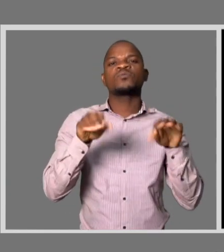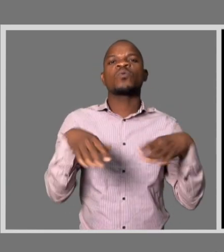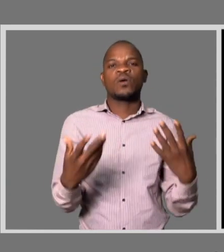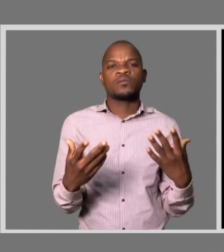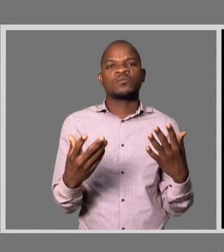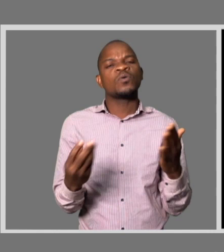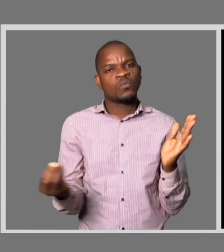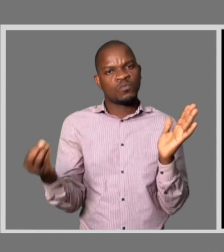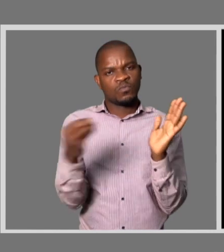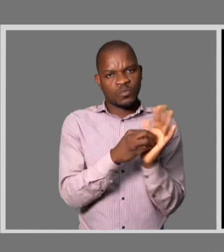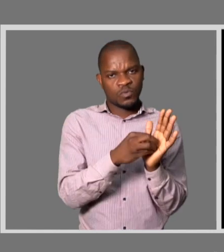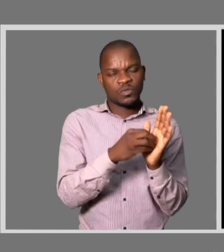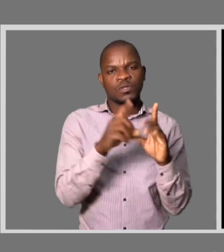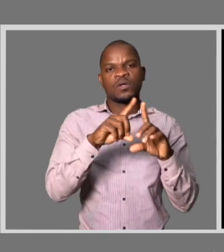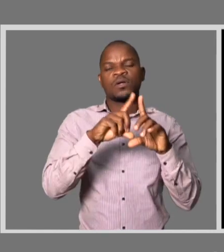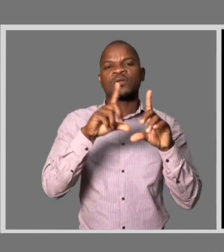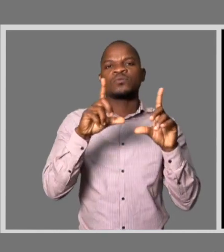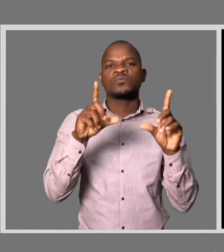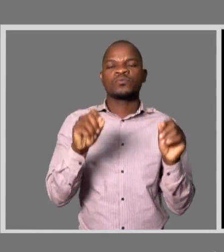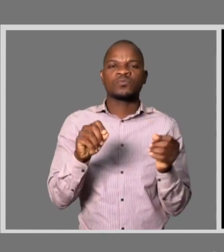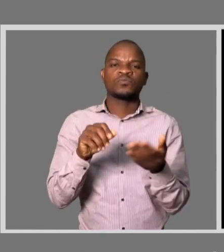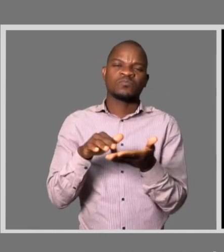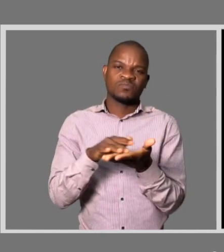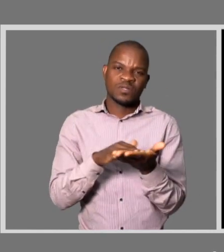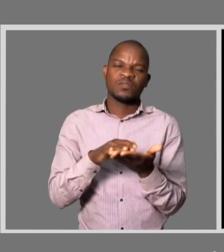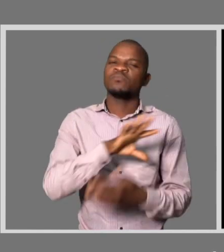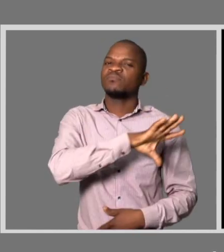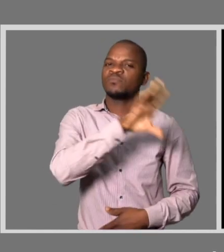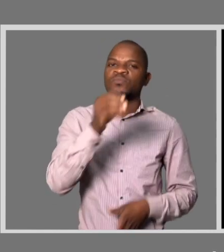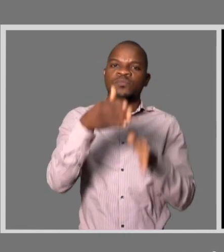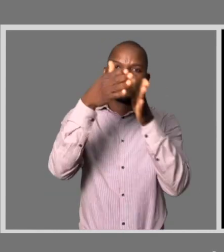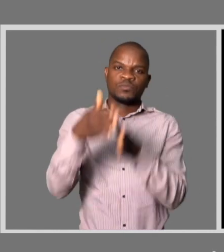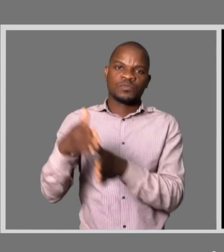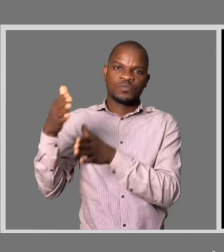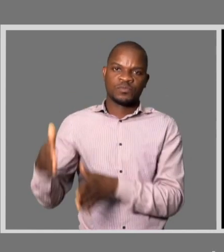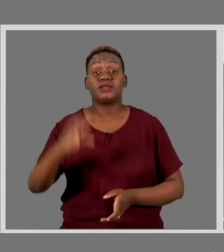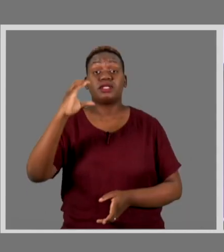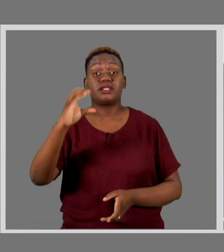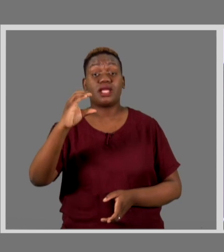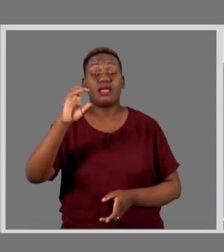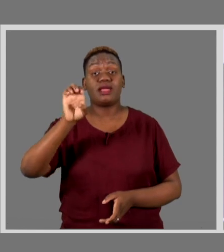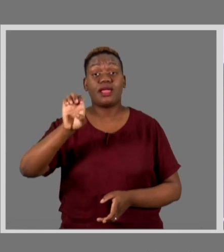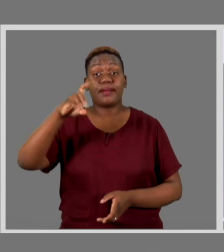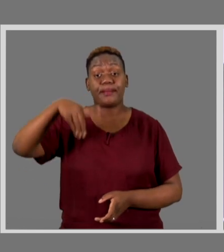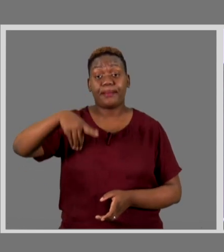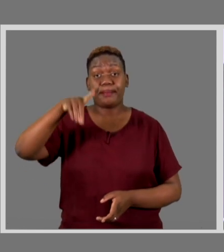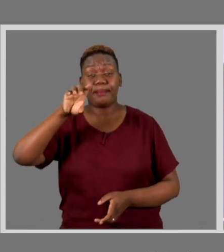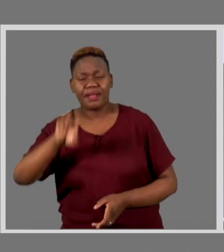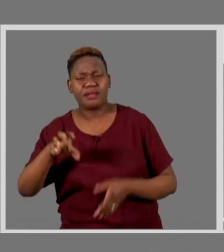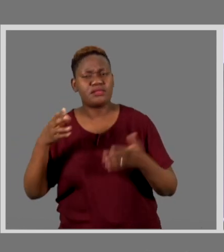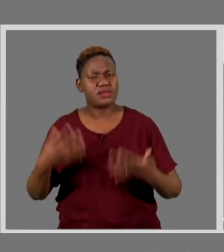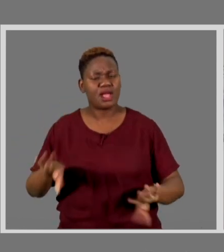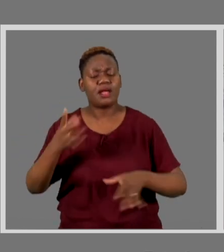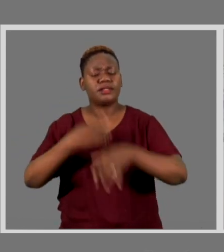possamos fazer o a gente fala que a gente seja acessível para todos. Este é o segundo